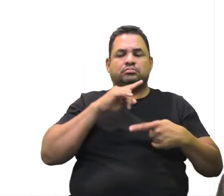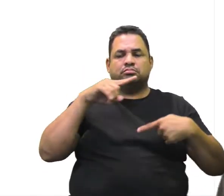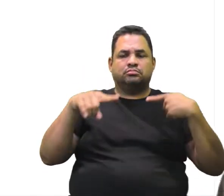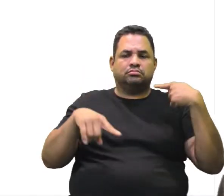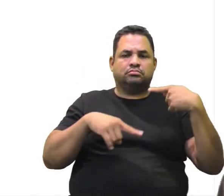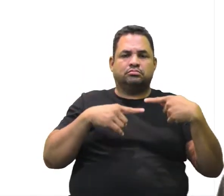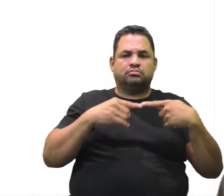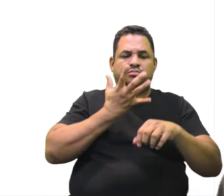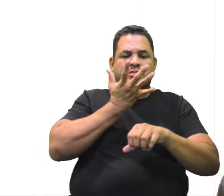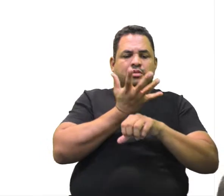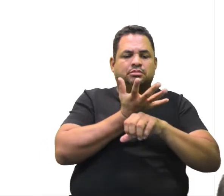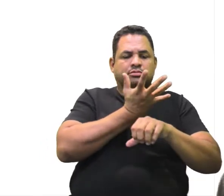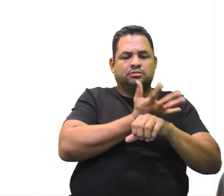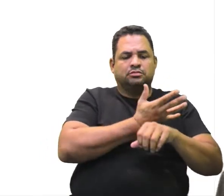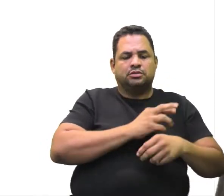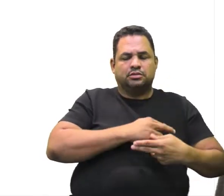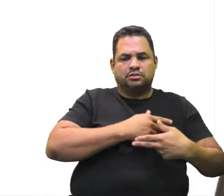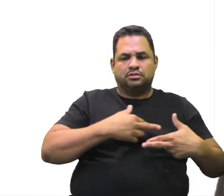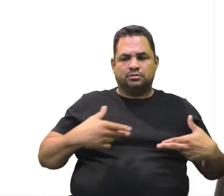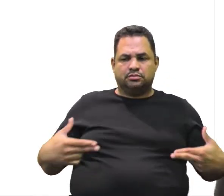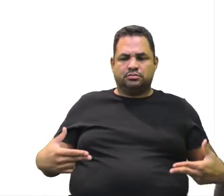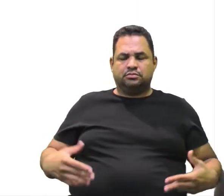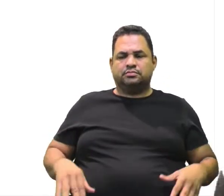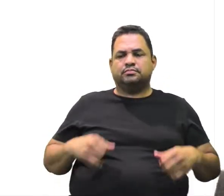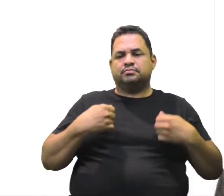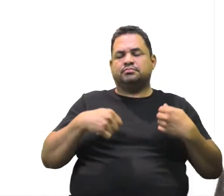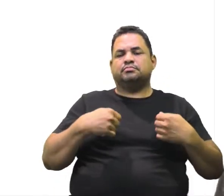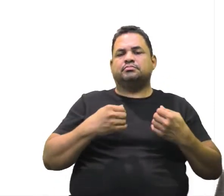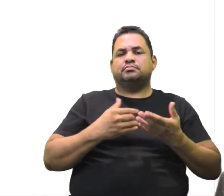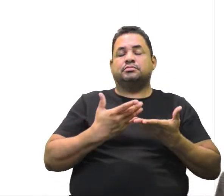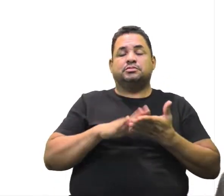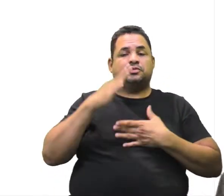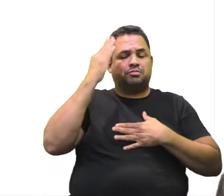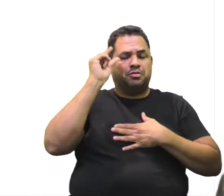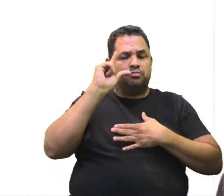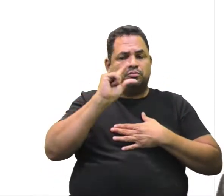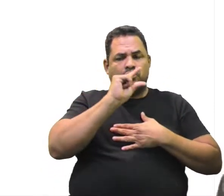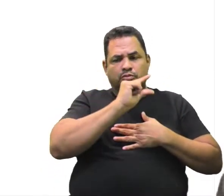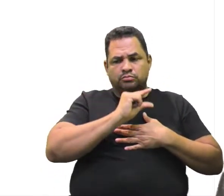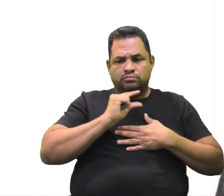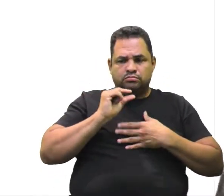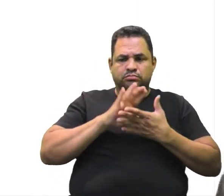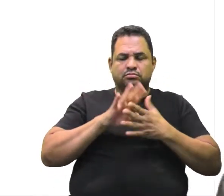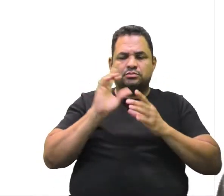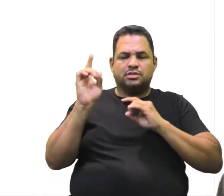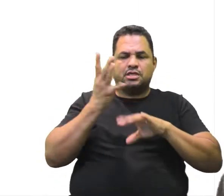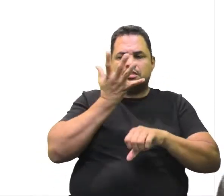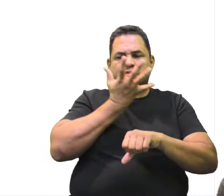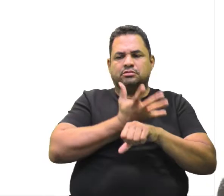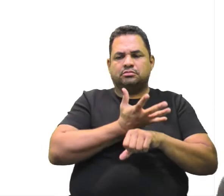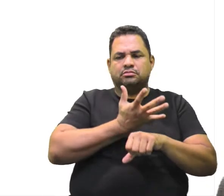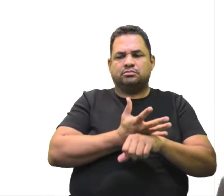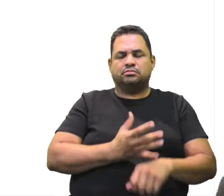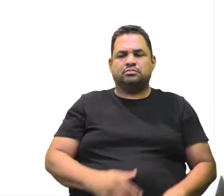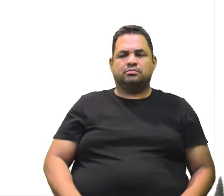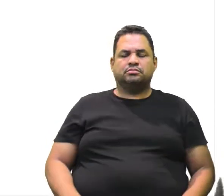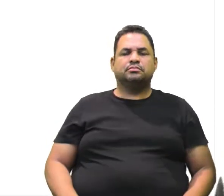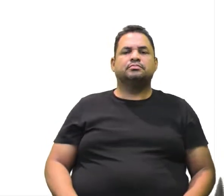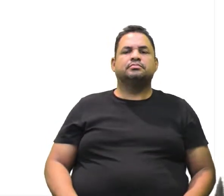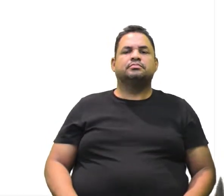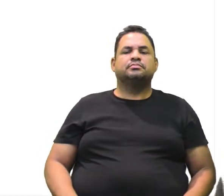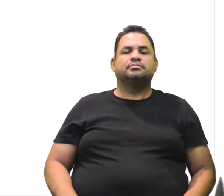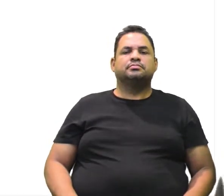na interdisciplinaridade, porque você tem que saber de tudo um pouco, mesmo dominando conteúdo de